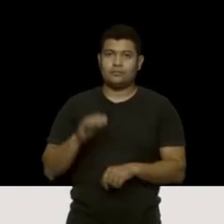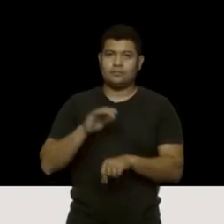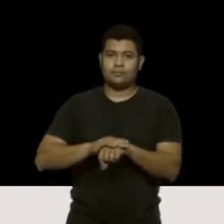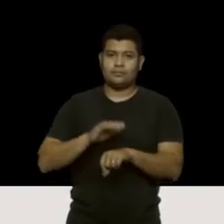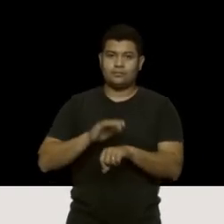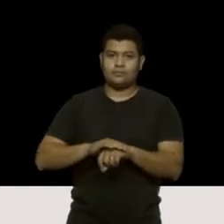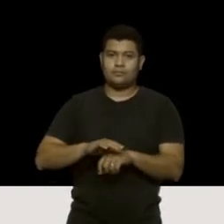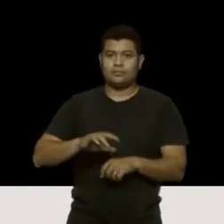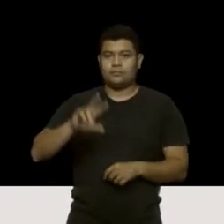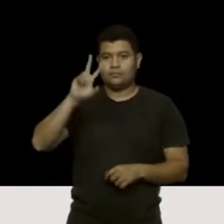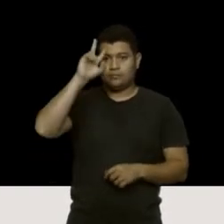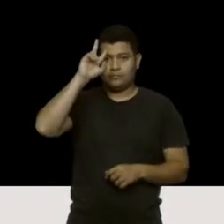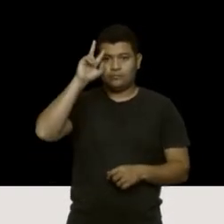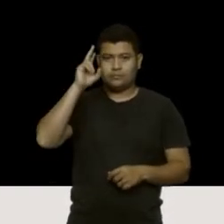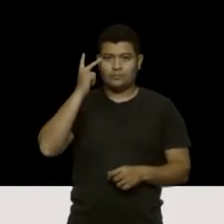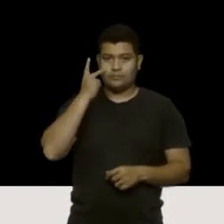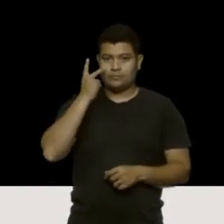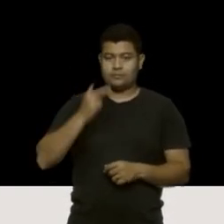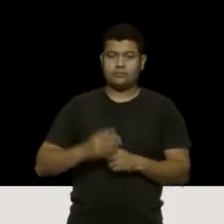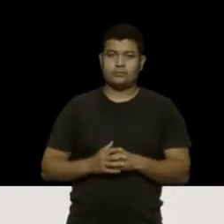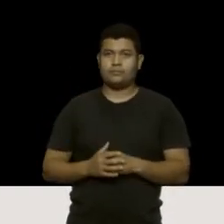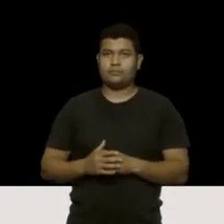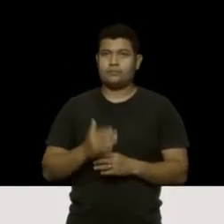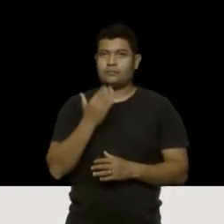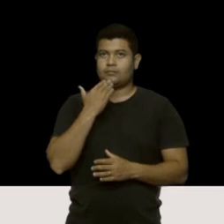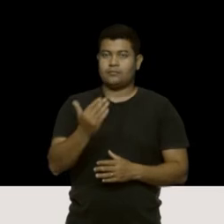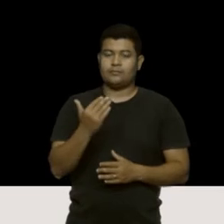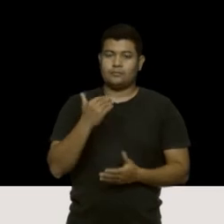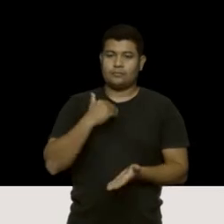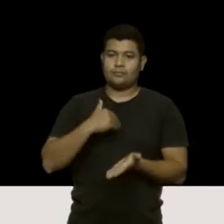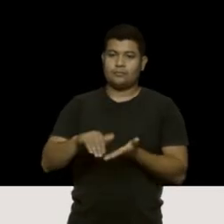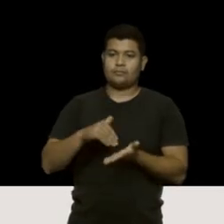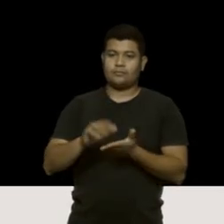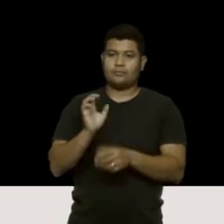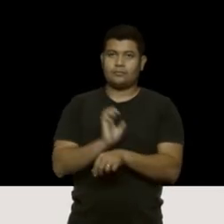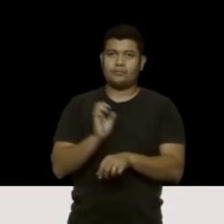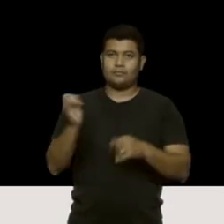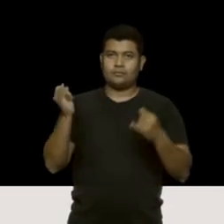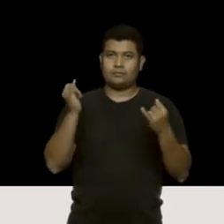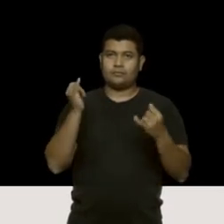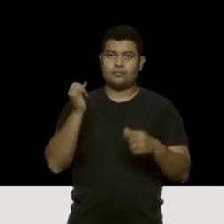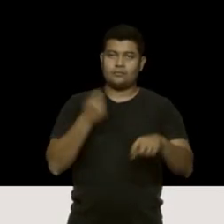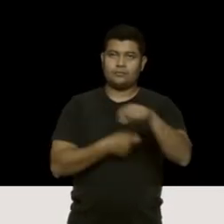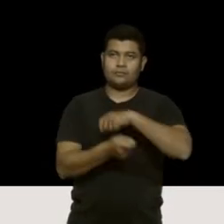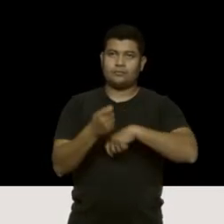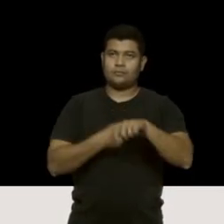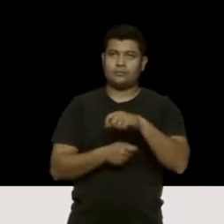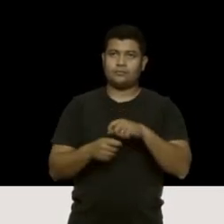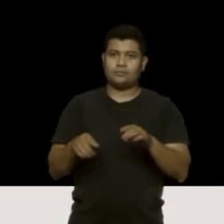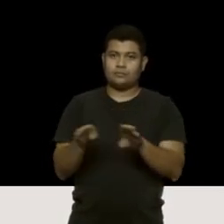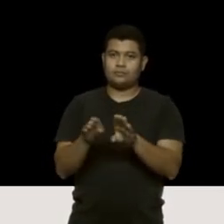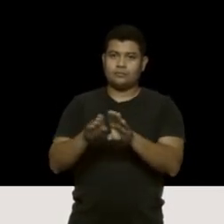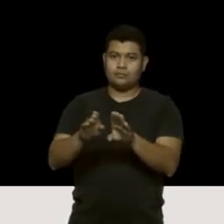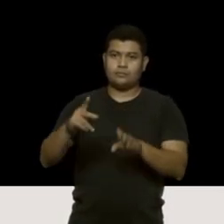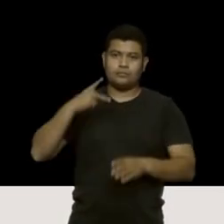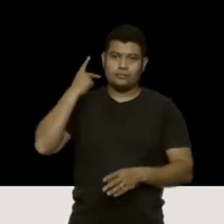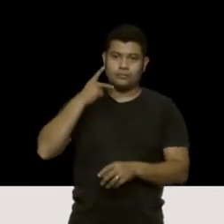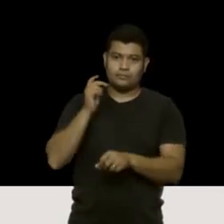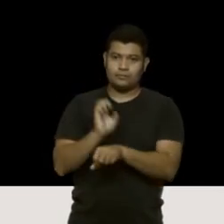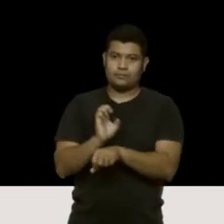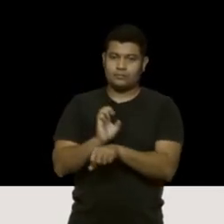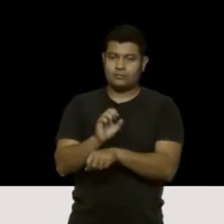Autor, deputado Milton Obos, solicitando ao secretário de Estado da Fazenda e à Procuradoria-Geral do